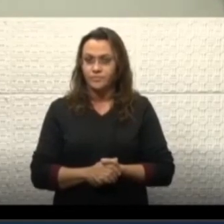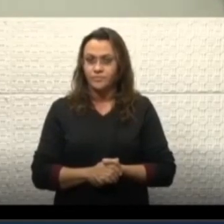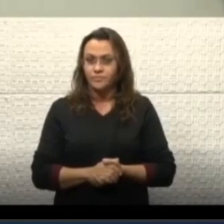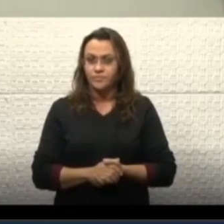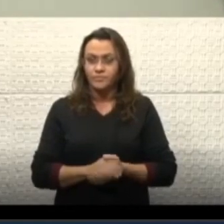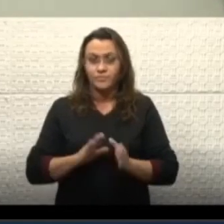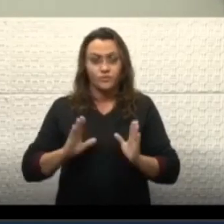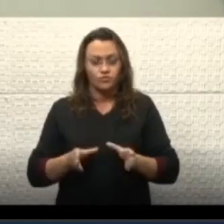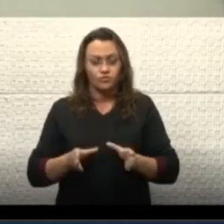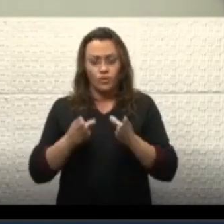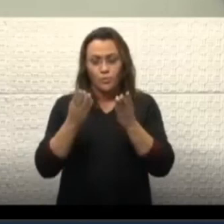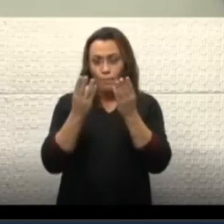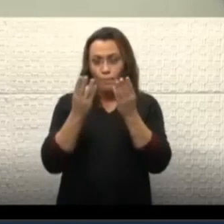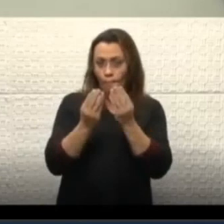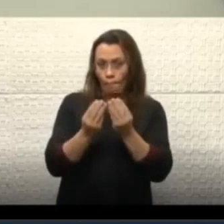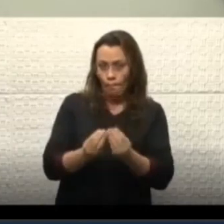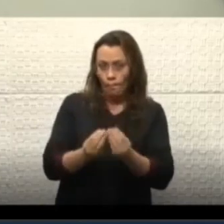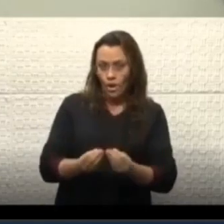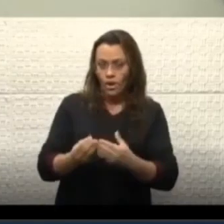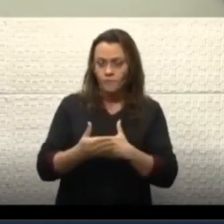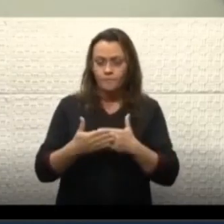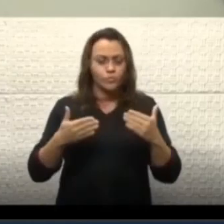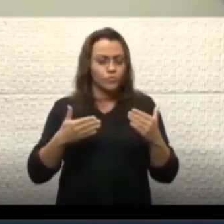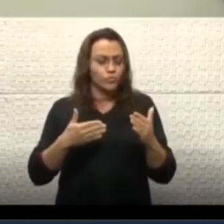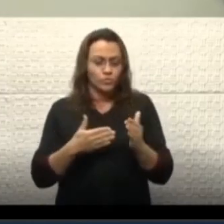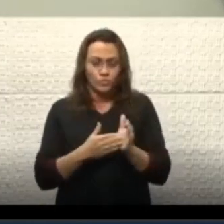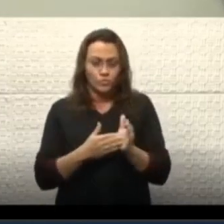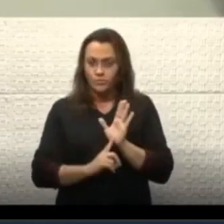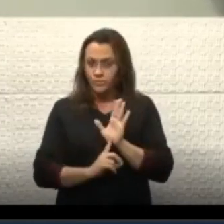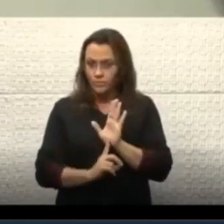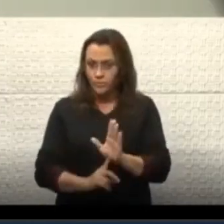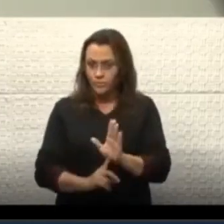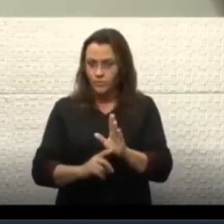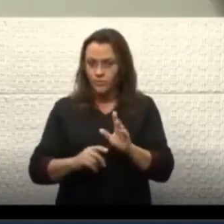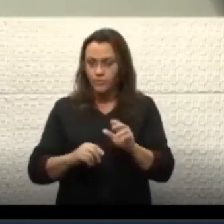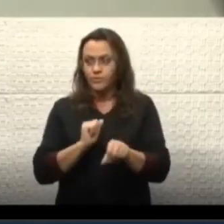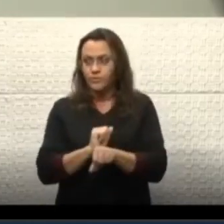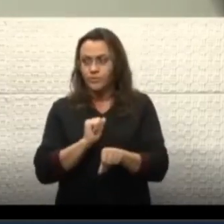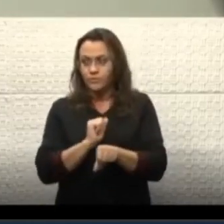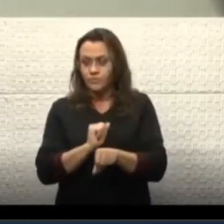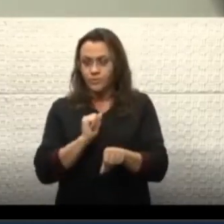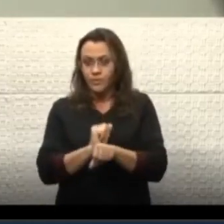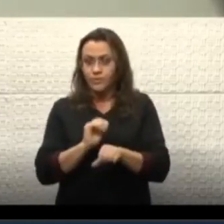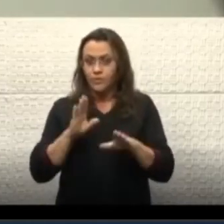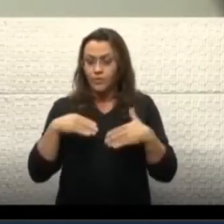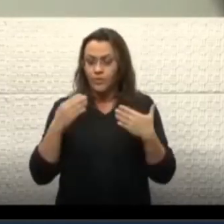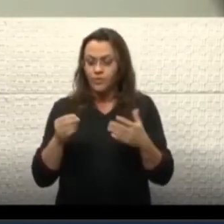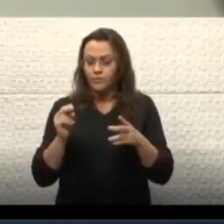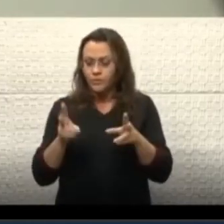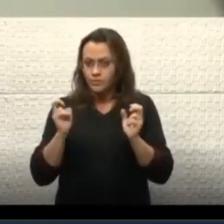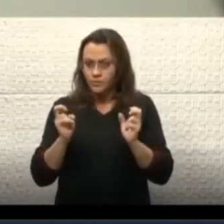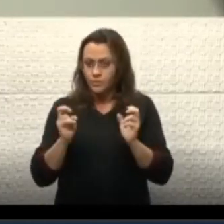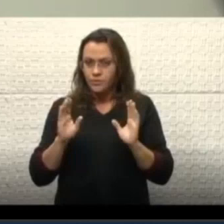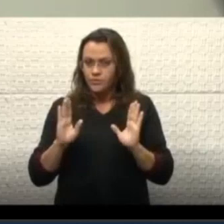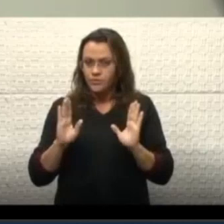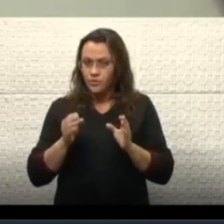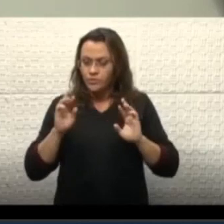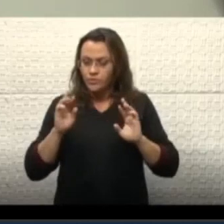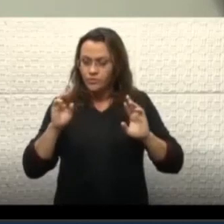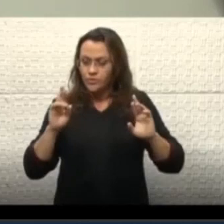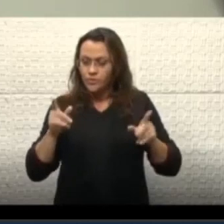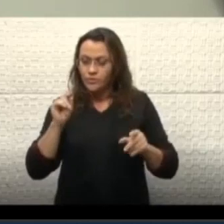Diluiu, filtramos, então colocamos no filtro toda a amostra, espera puxar bem essa amostra. Percebam que já é bem diferente